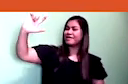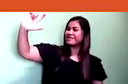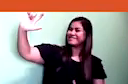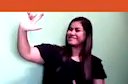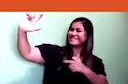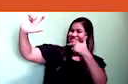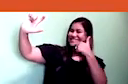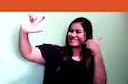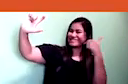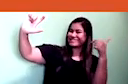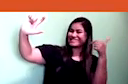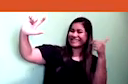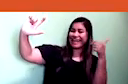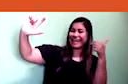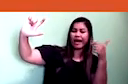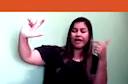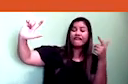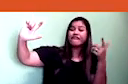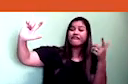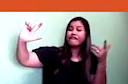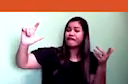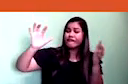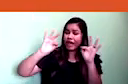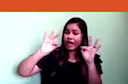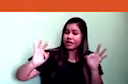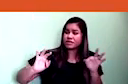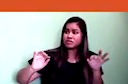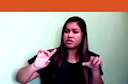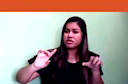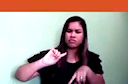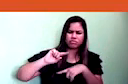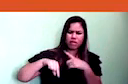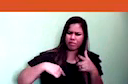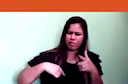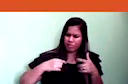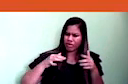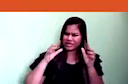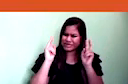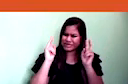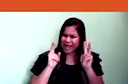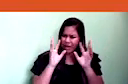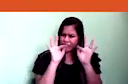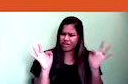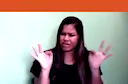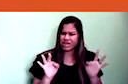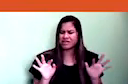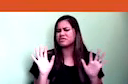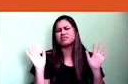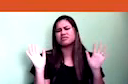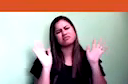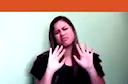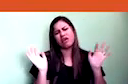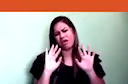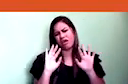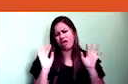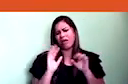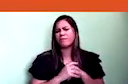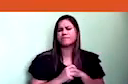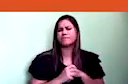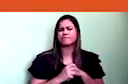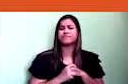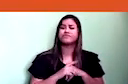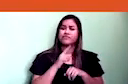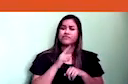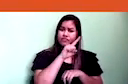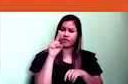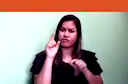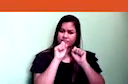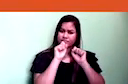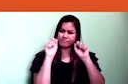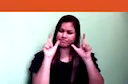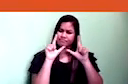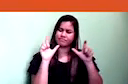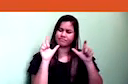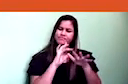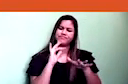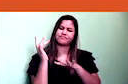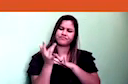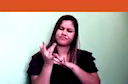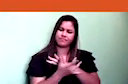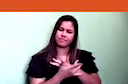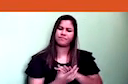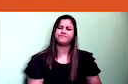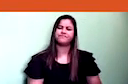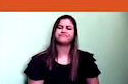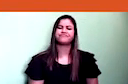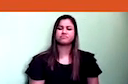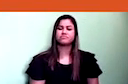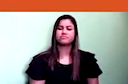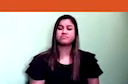se preocupar. Então, fiquem atentos à questão da utilização de redes sociais, né? Adquira novos hábitos,